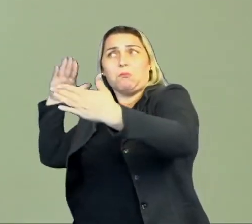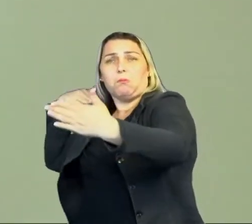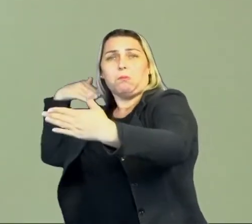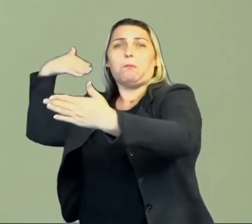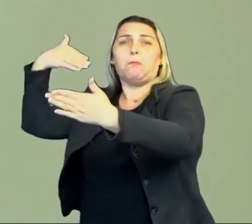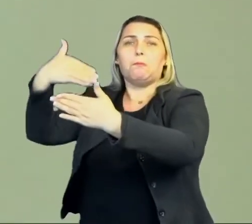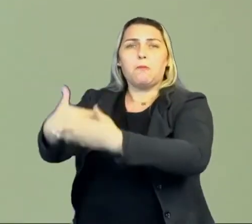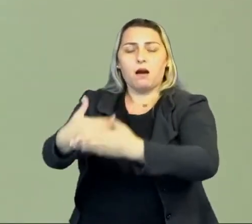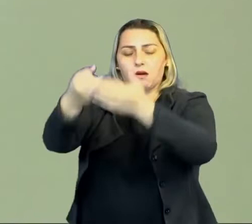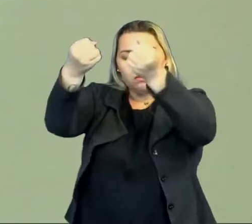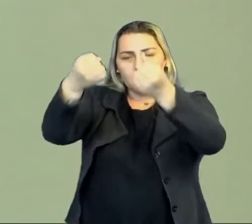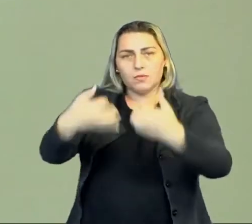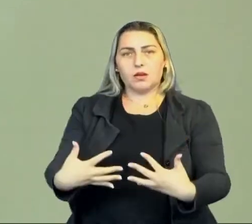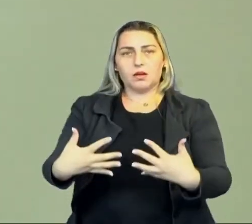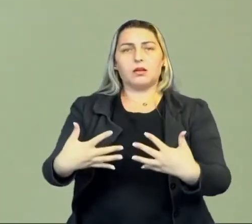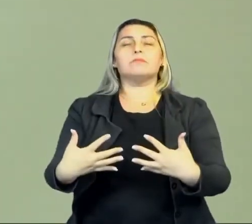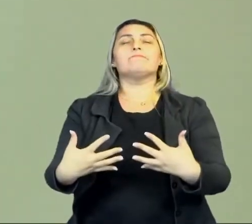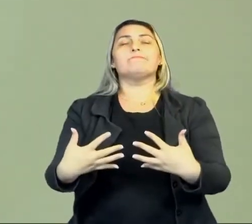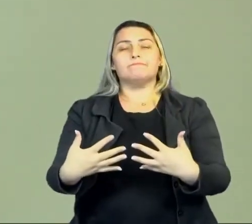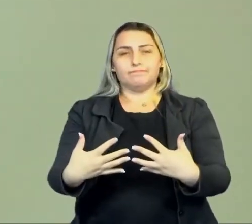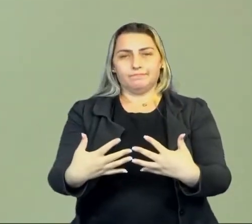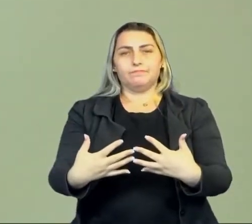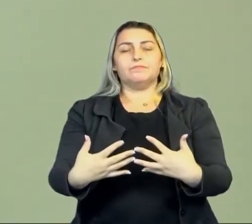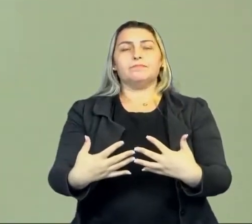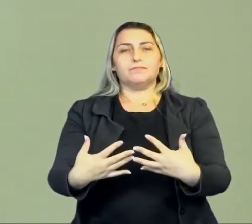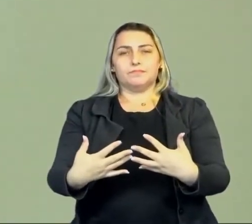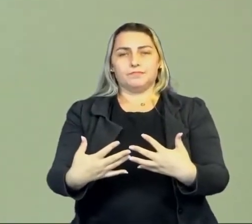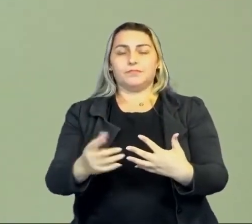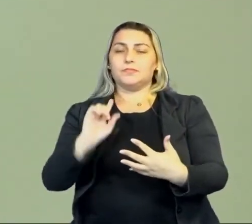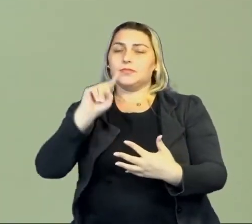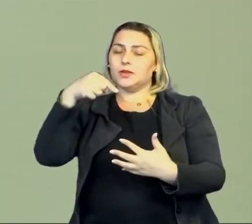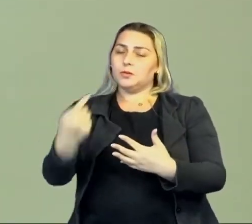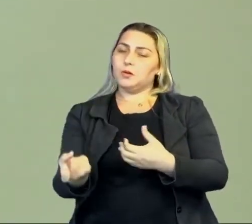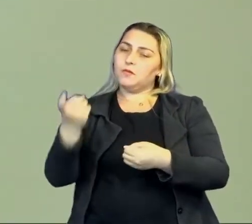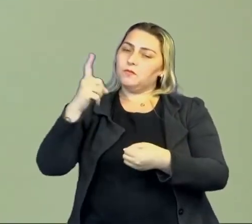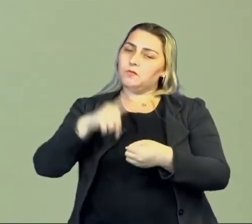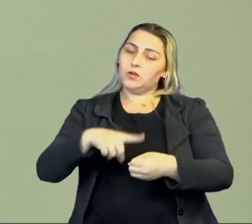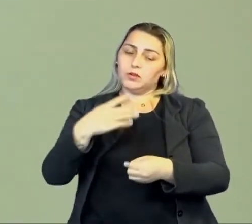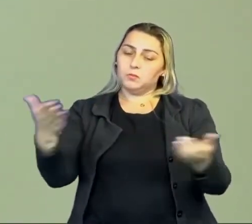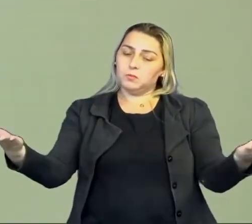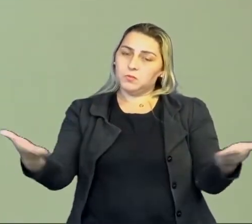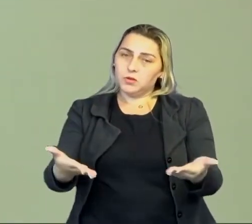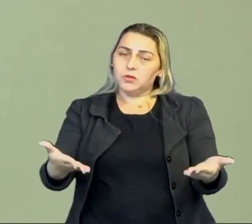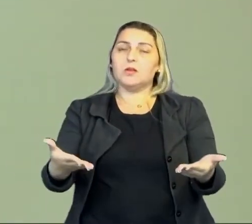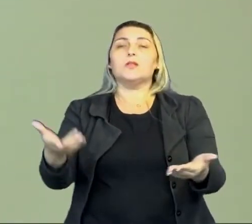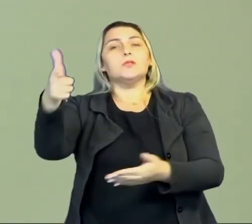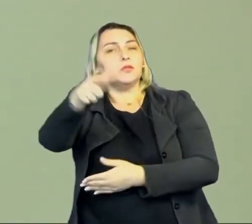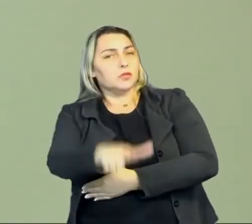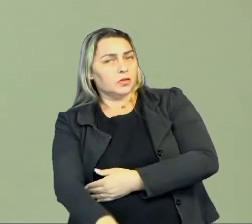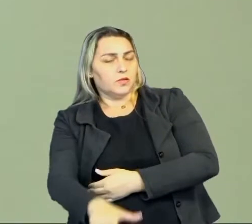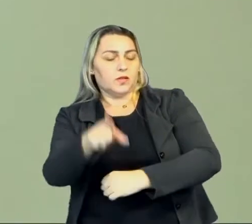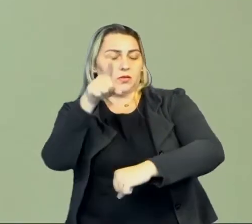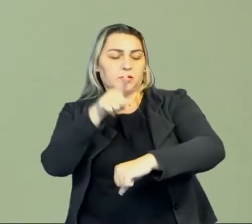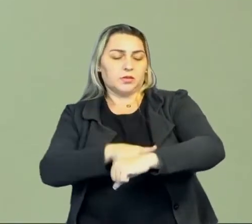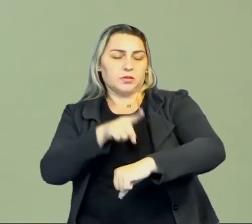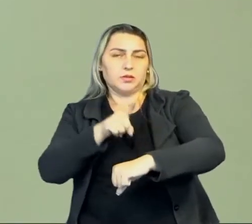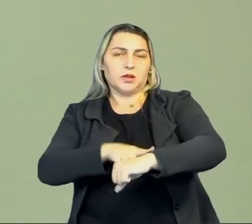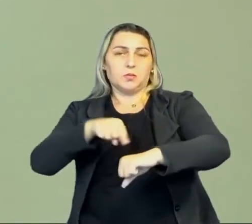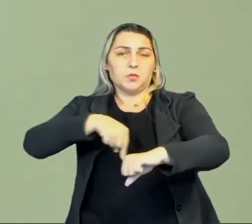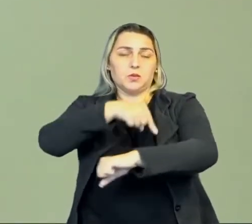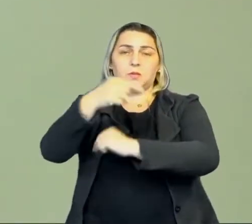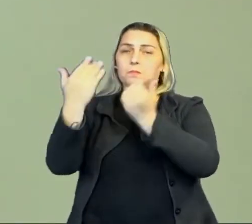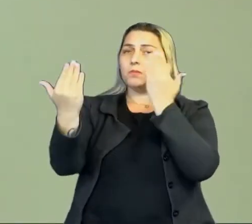passado. E aí ele vai, volta, conta e depois volta para o presente de novo. Isso é o tempo